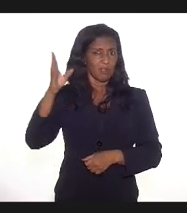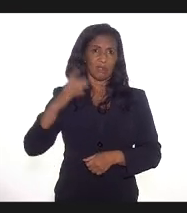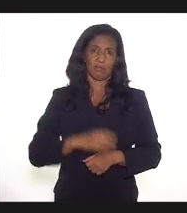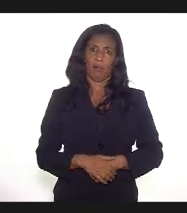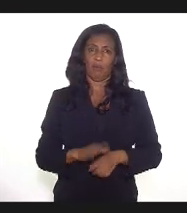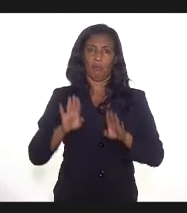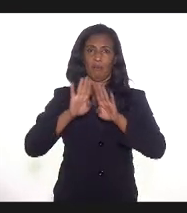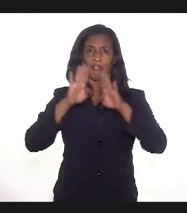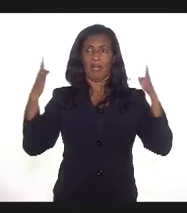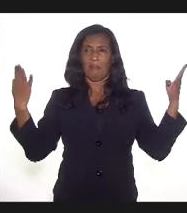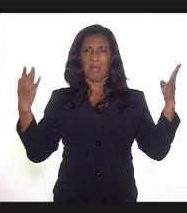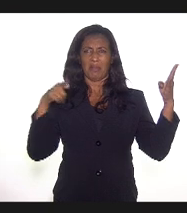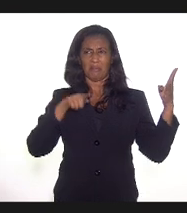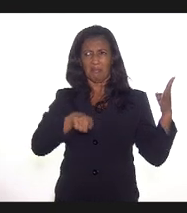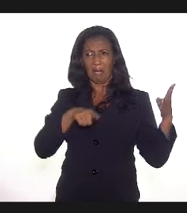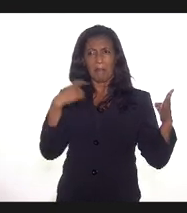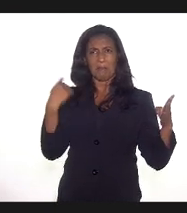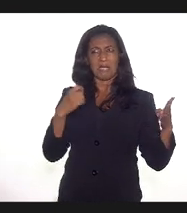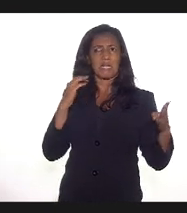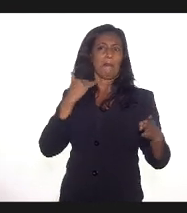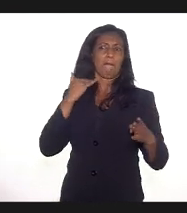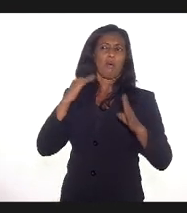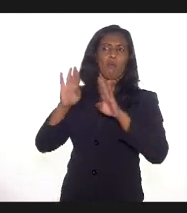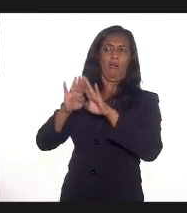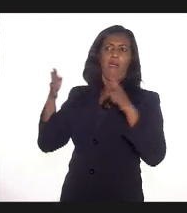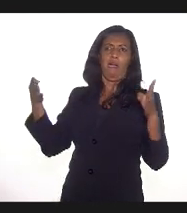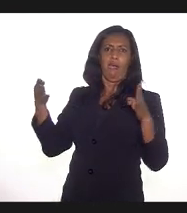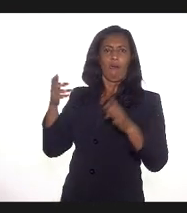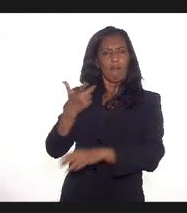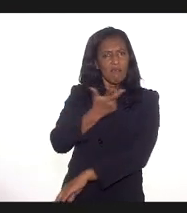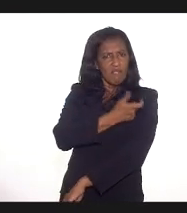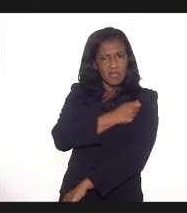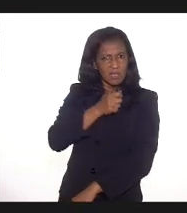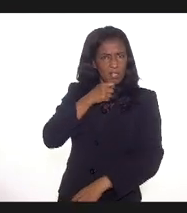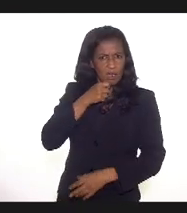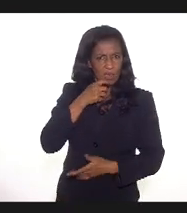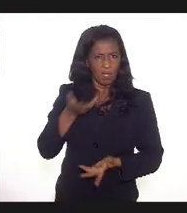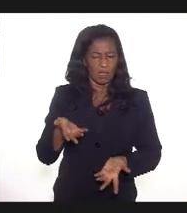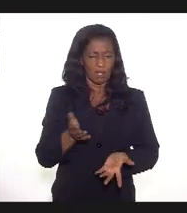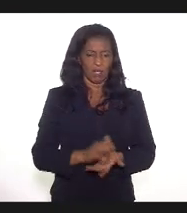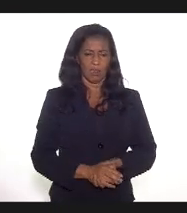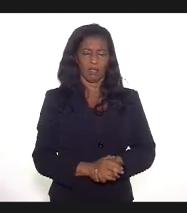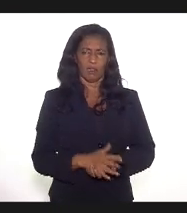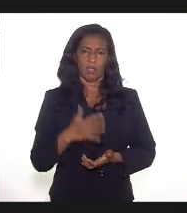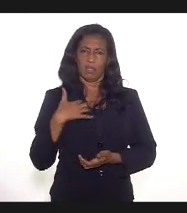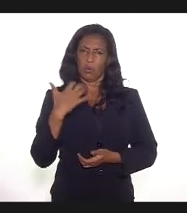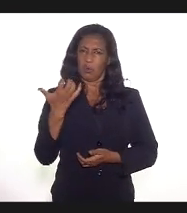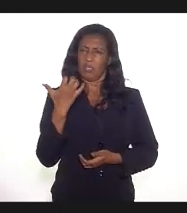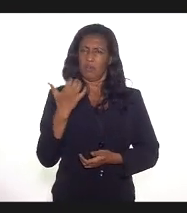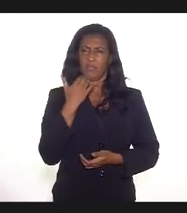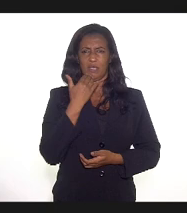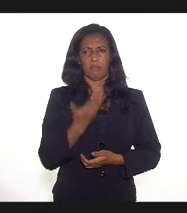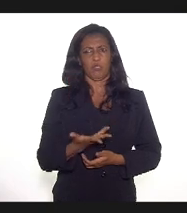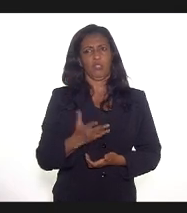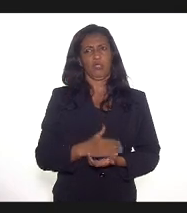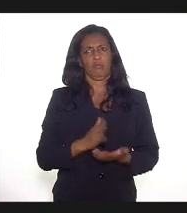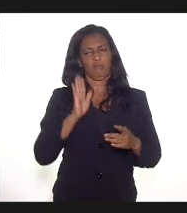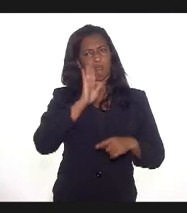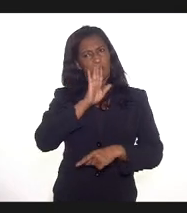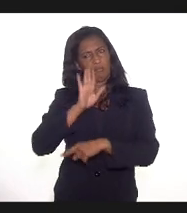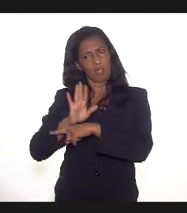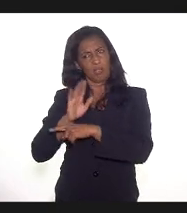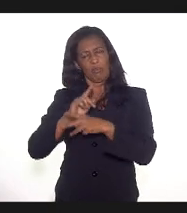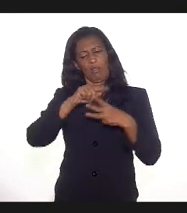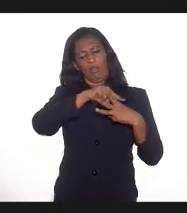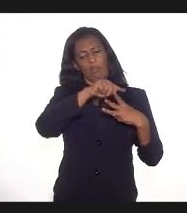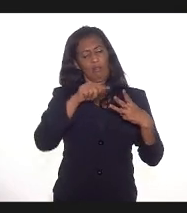ficar aberto, mas não é essencial para tomar a vacina. Então, eu queria fazer essa manifestação aqui em favor das